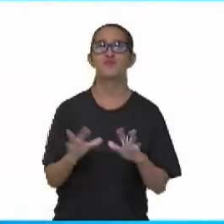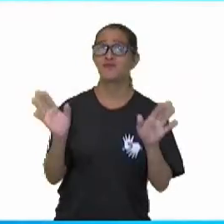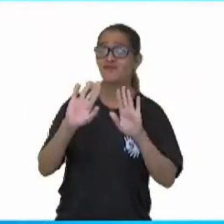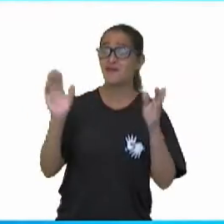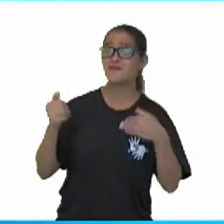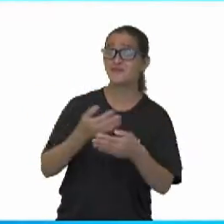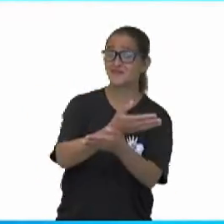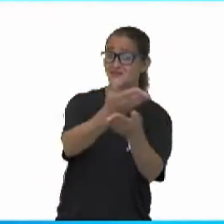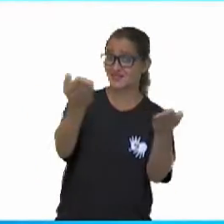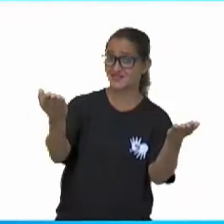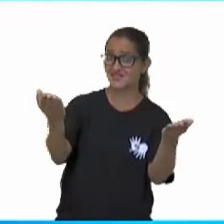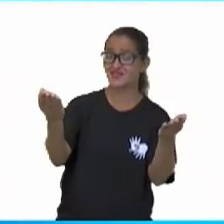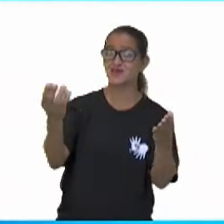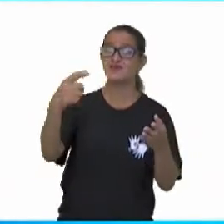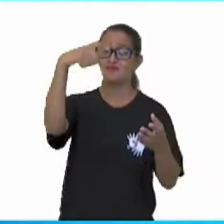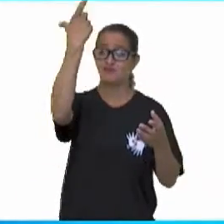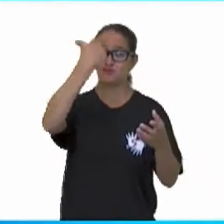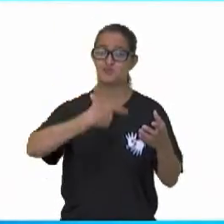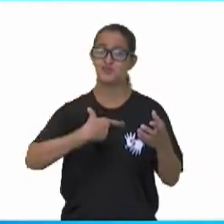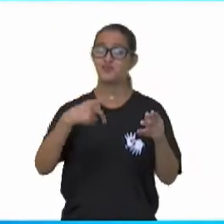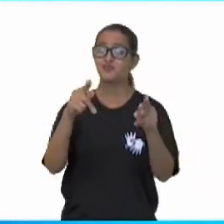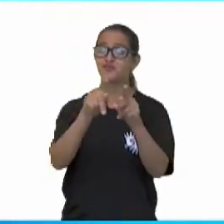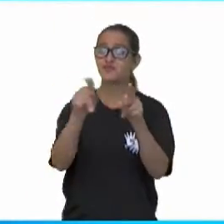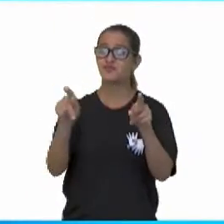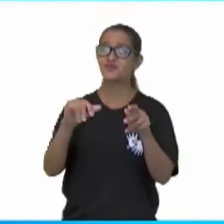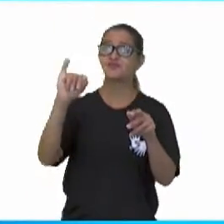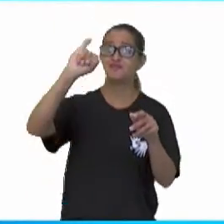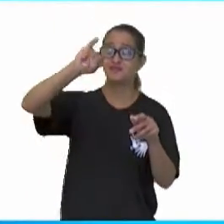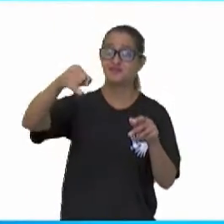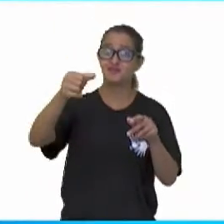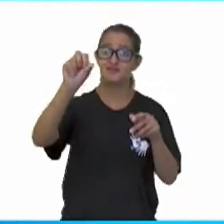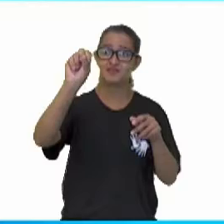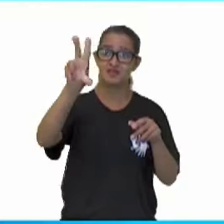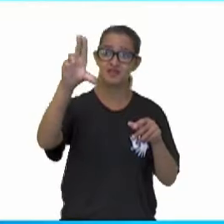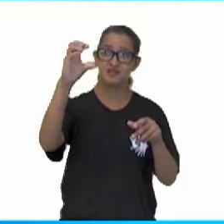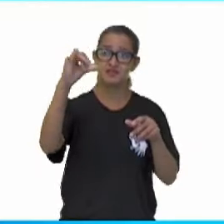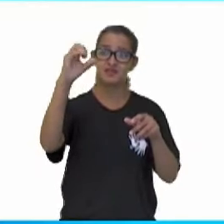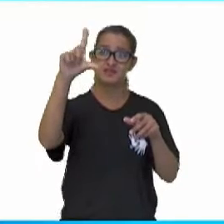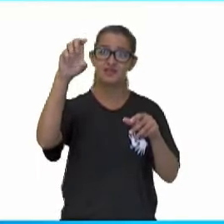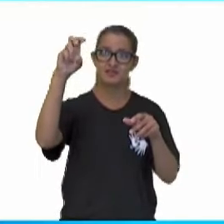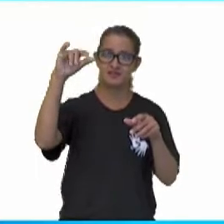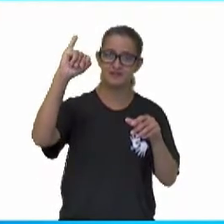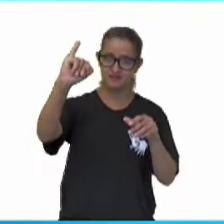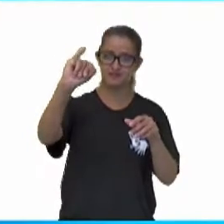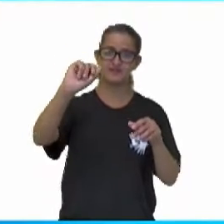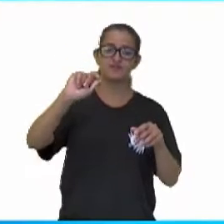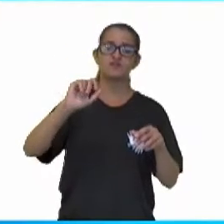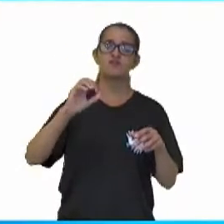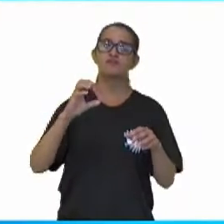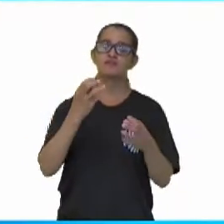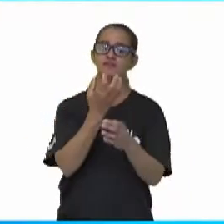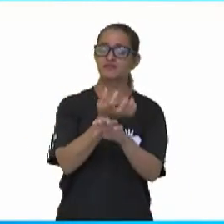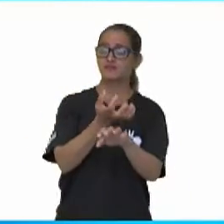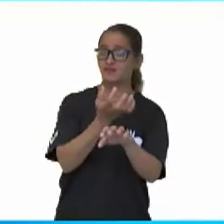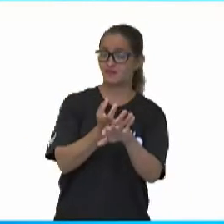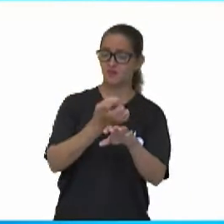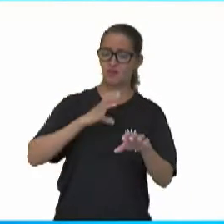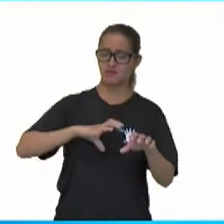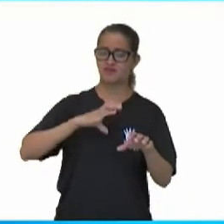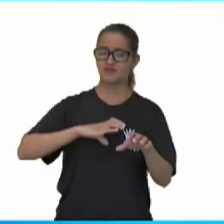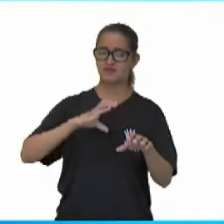Olá, pessoal. Eu sou Jusilene, professora de língua portuguesa, e em nossa aula de hoje do nono ano, vamos